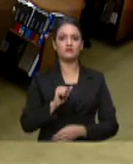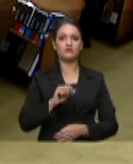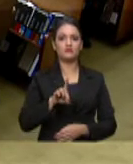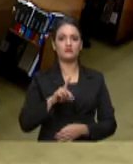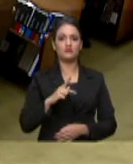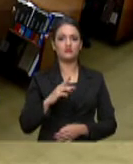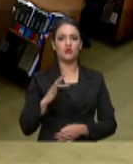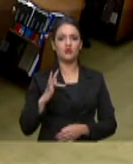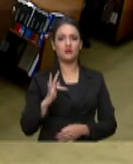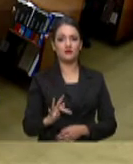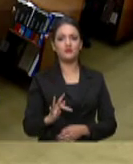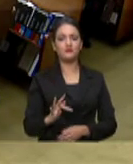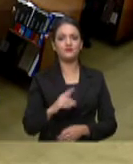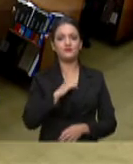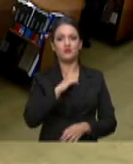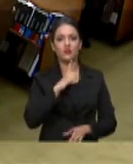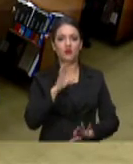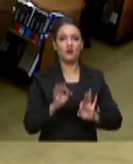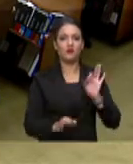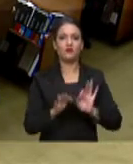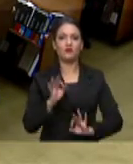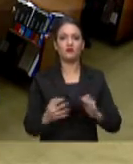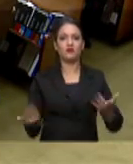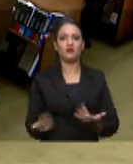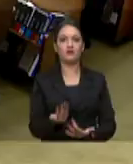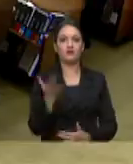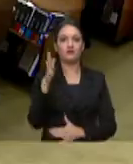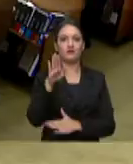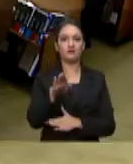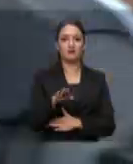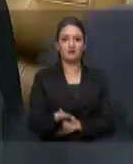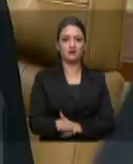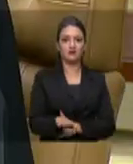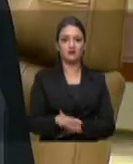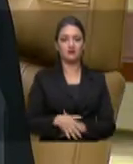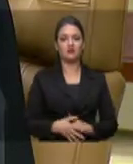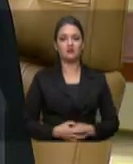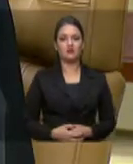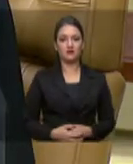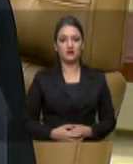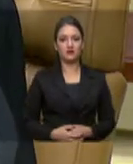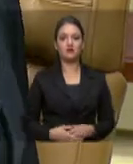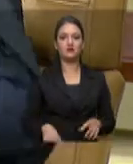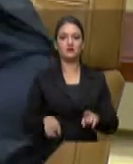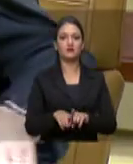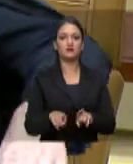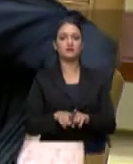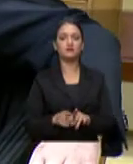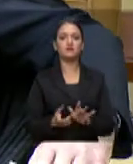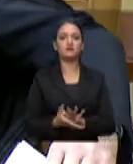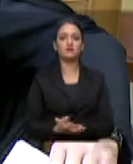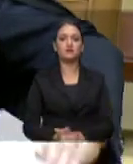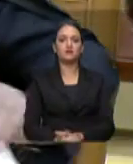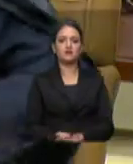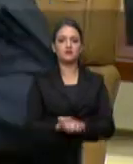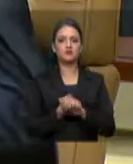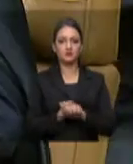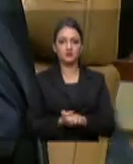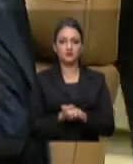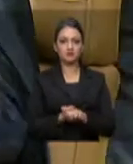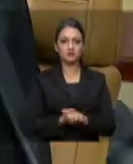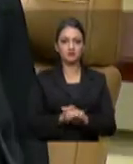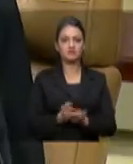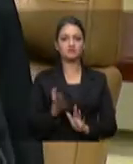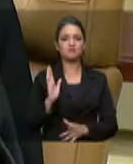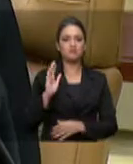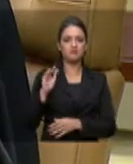está sendo julgada nesta tarde. E congratulando-me também com o